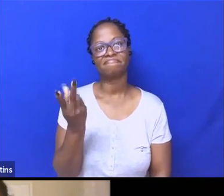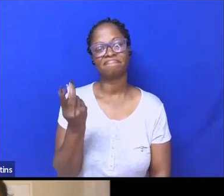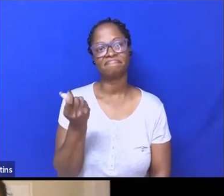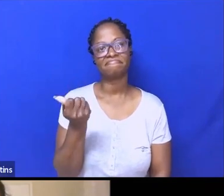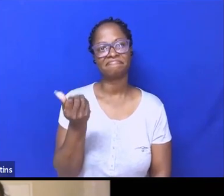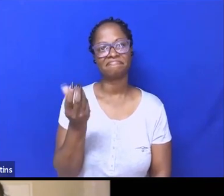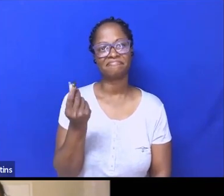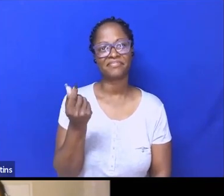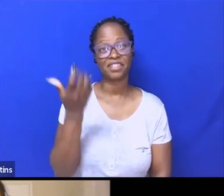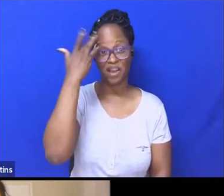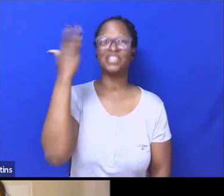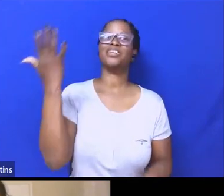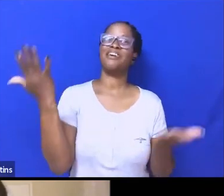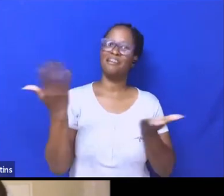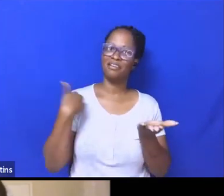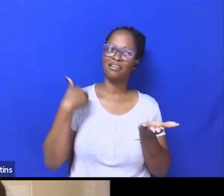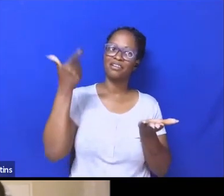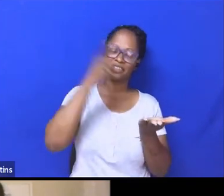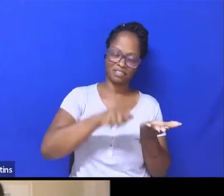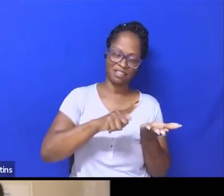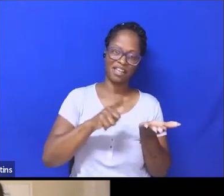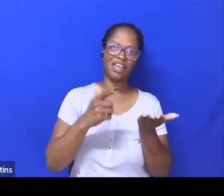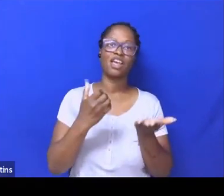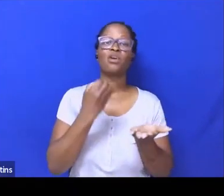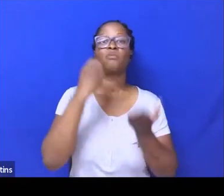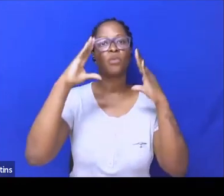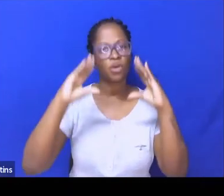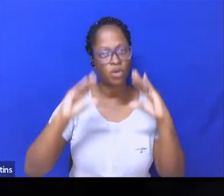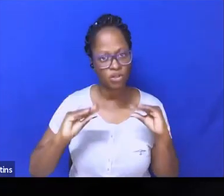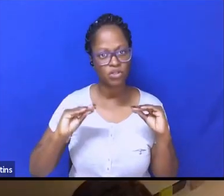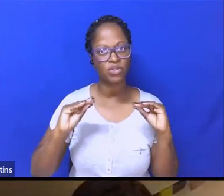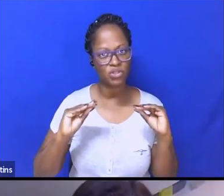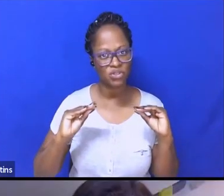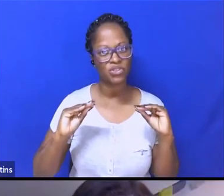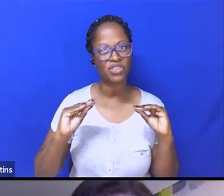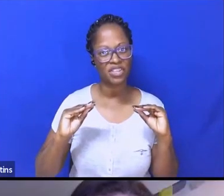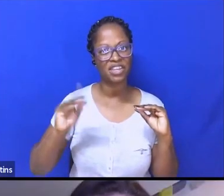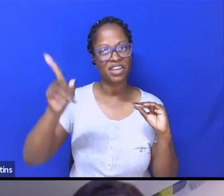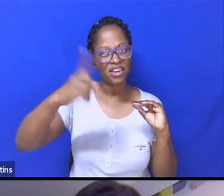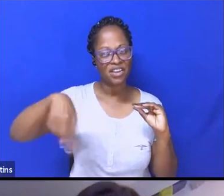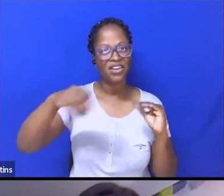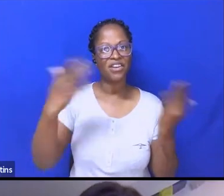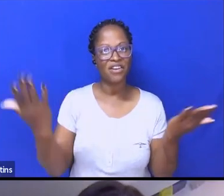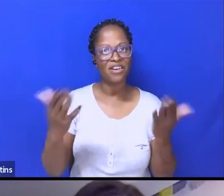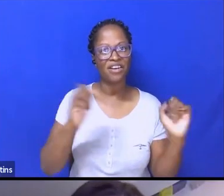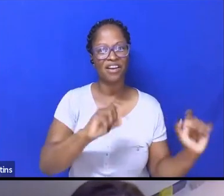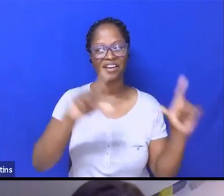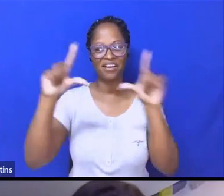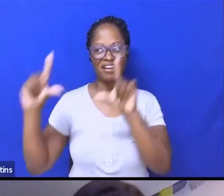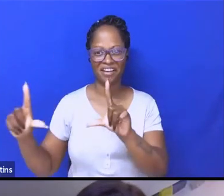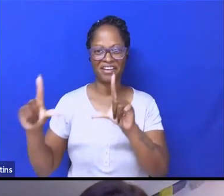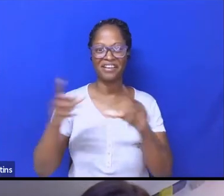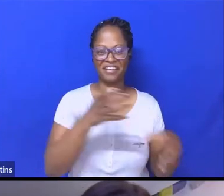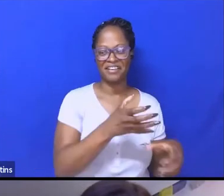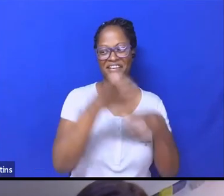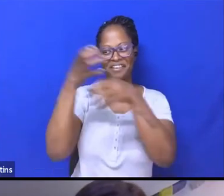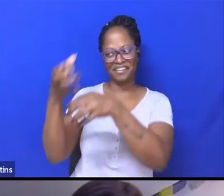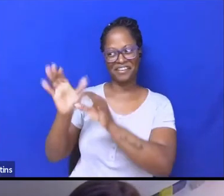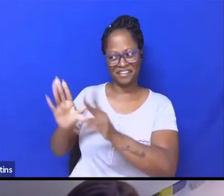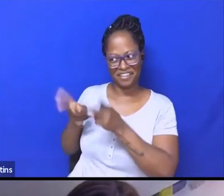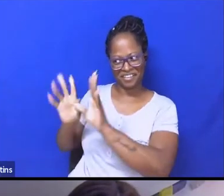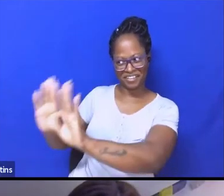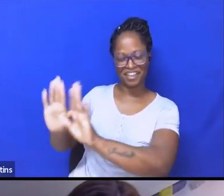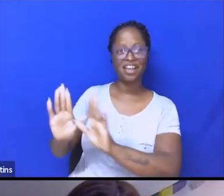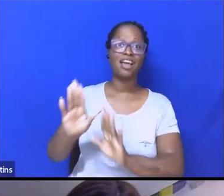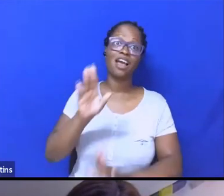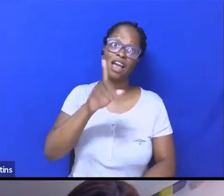acho que agora sim né boa noite a gente faz essa passagem então de bastão aqui mas acho que a Londra talvez possa seguir aqui não